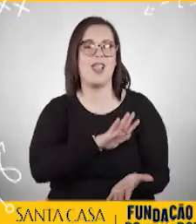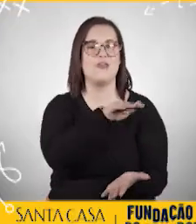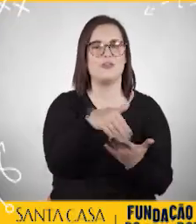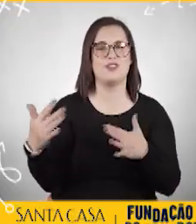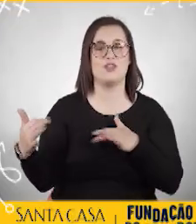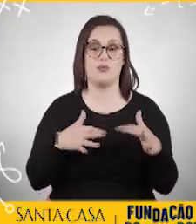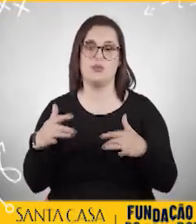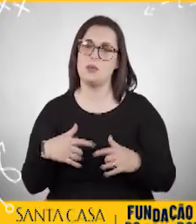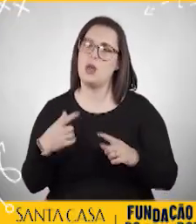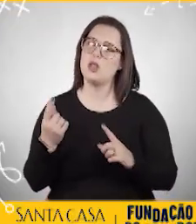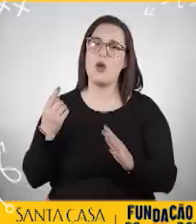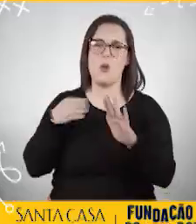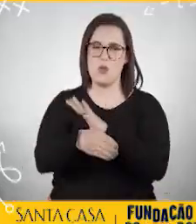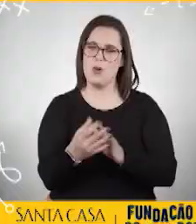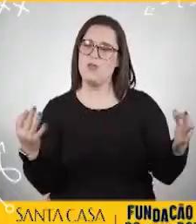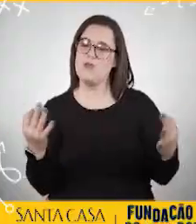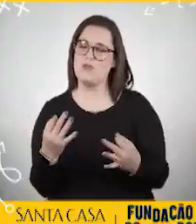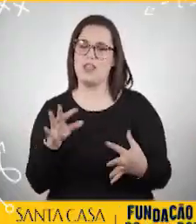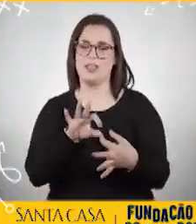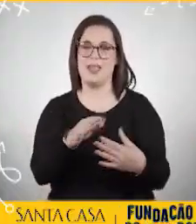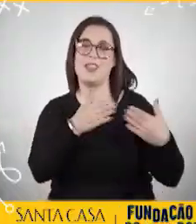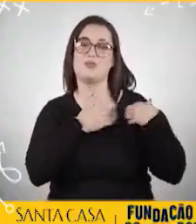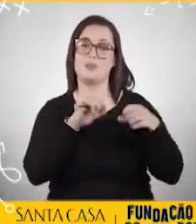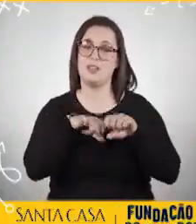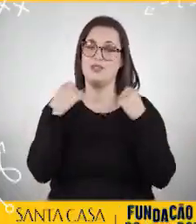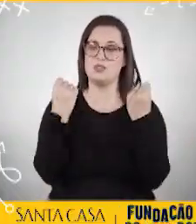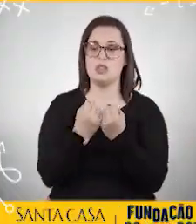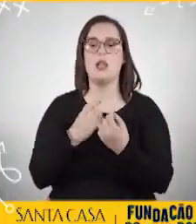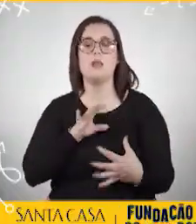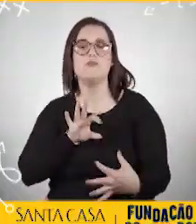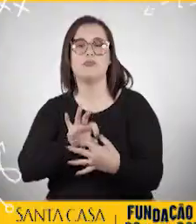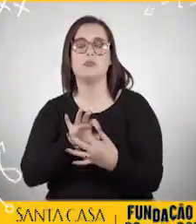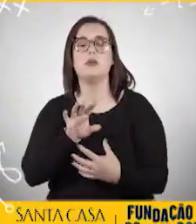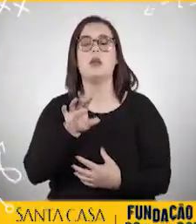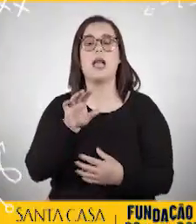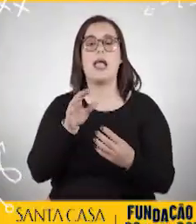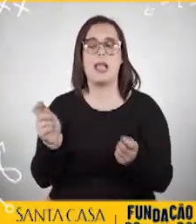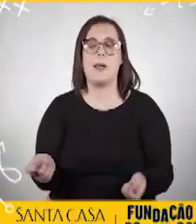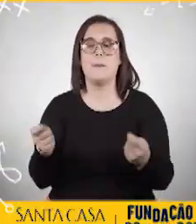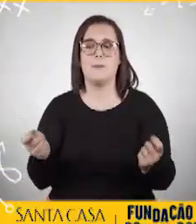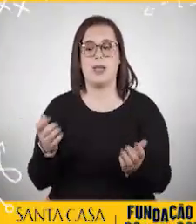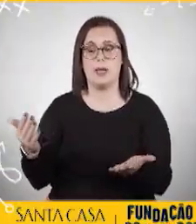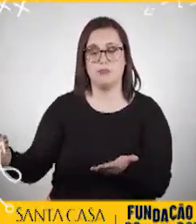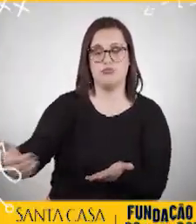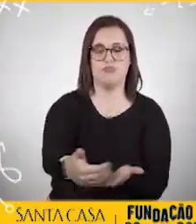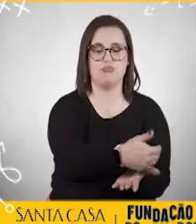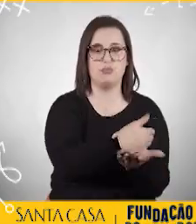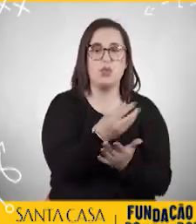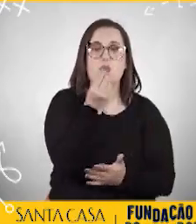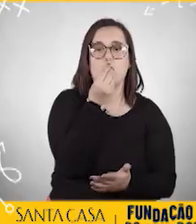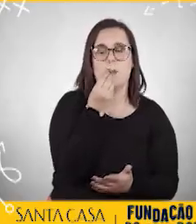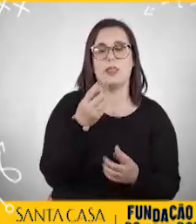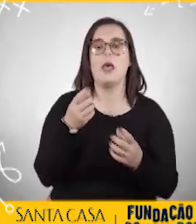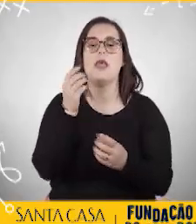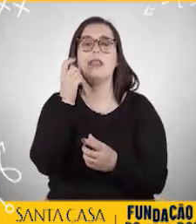A Fundação do Futebol marcou mais um golo no âmbito da responsabilidade social ao associar-se à campanha de recolha de bens alimentares